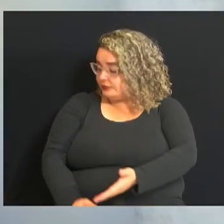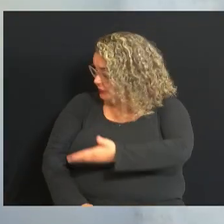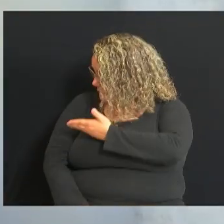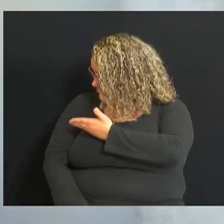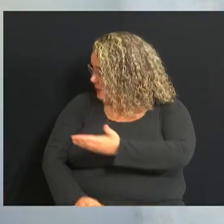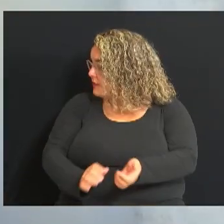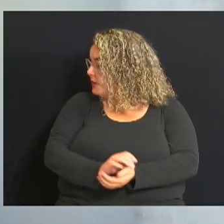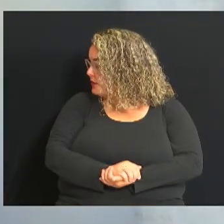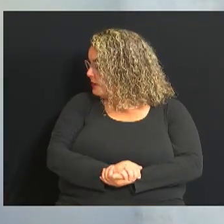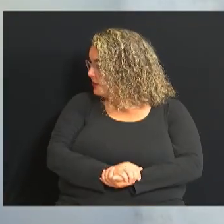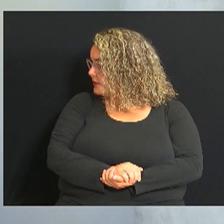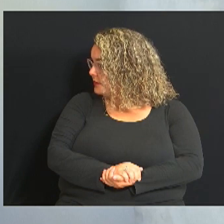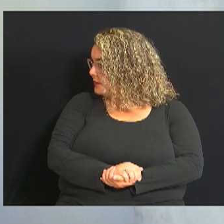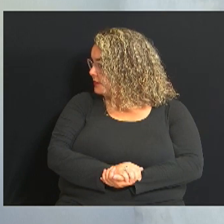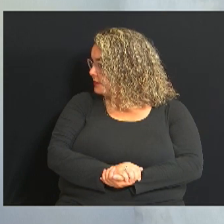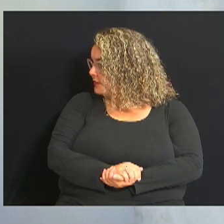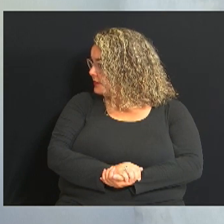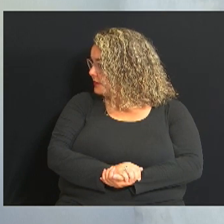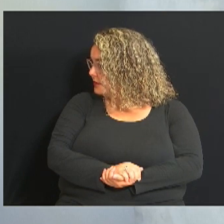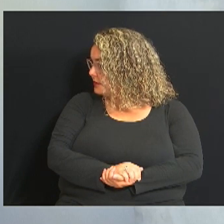pelo site